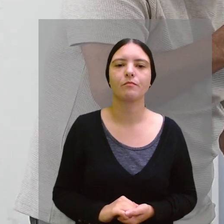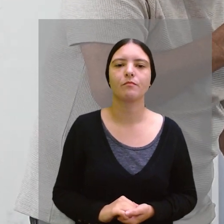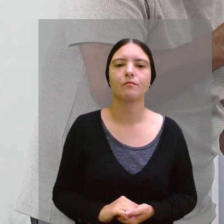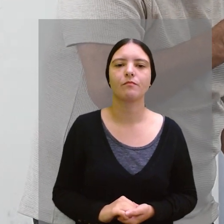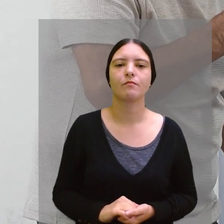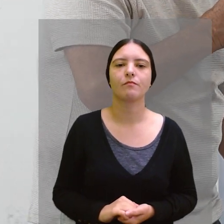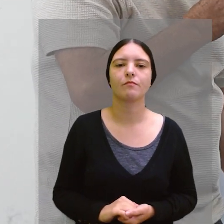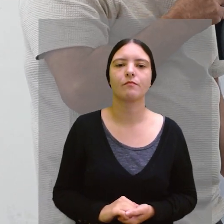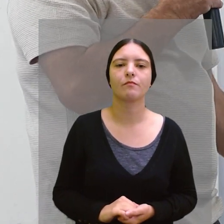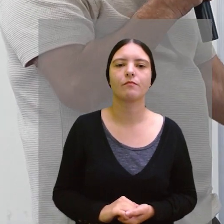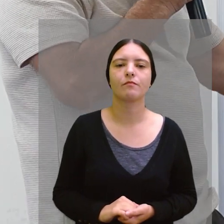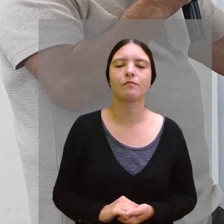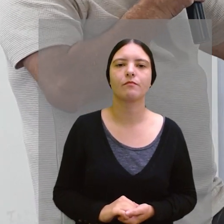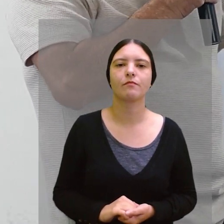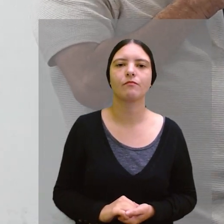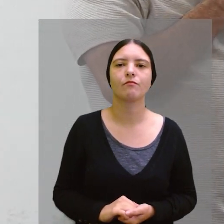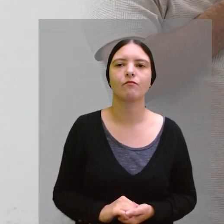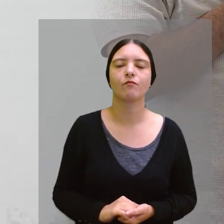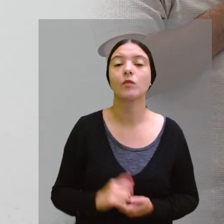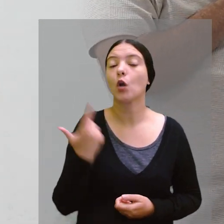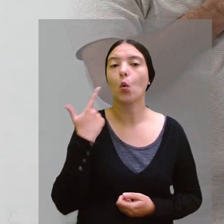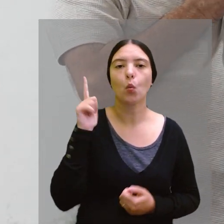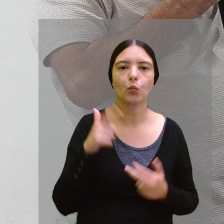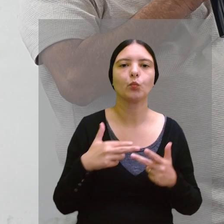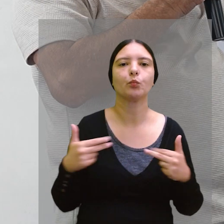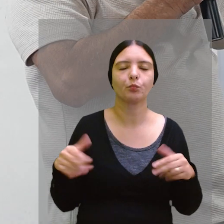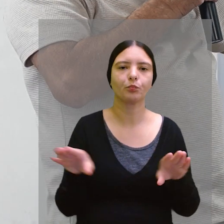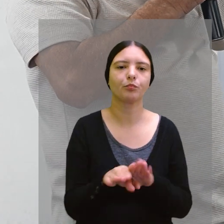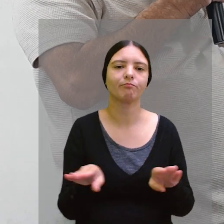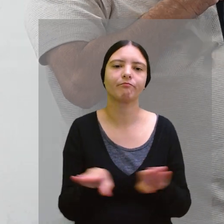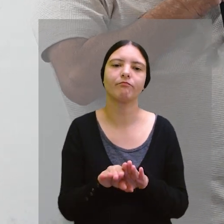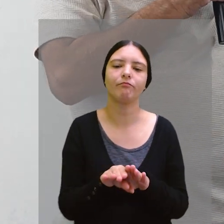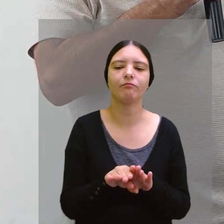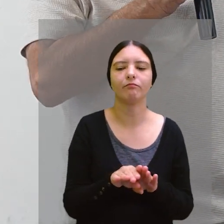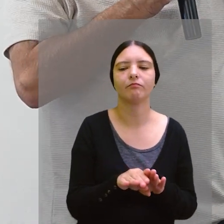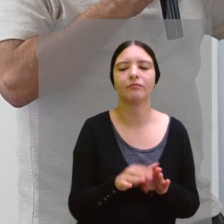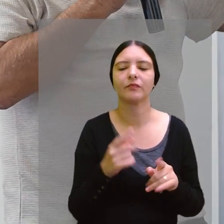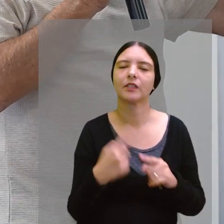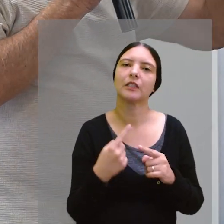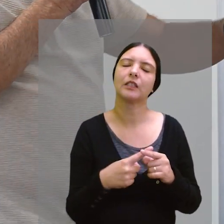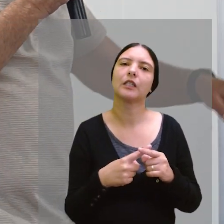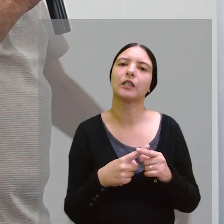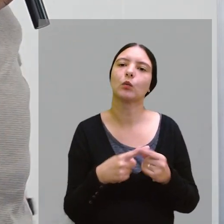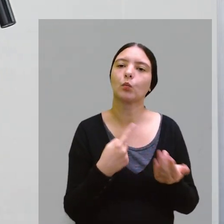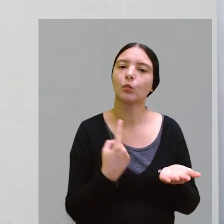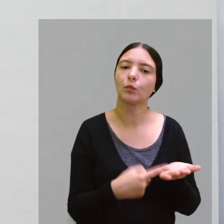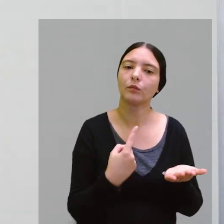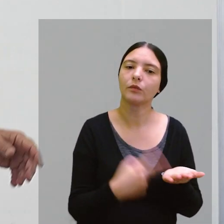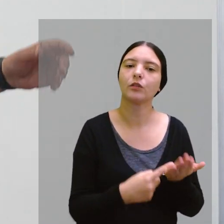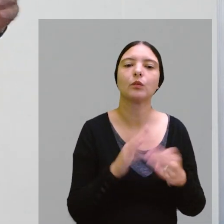A outra, igual eu falei para vocês, a porção mais comprometida com